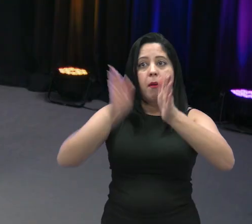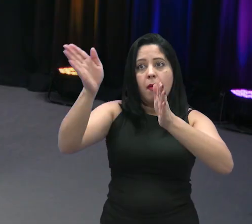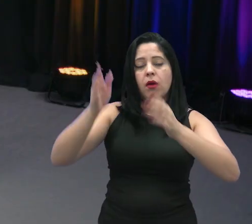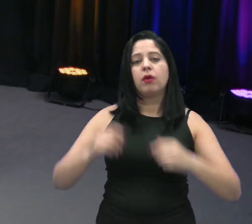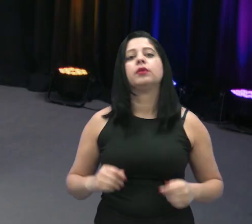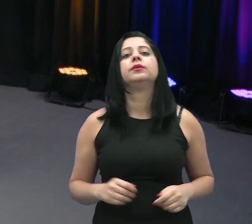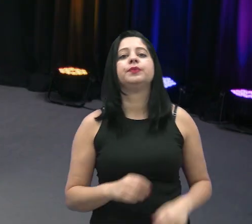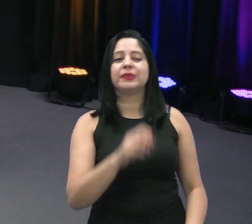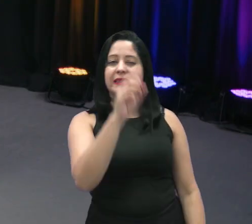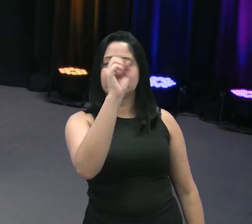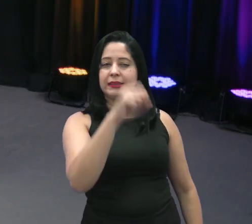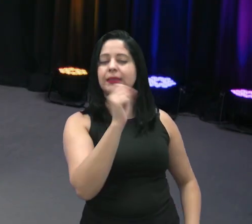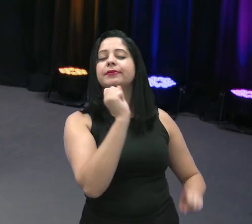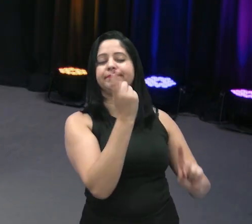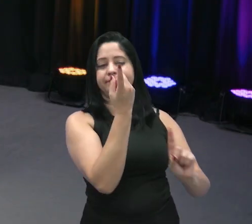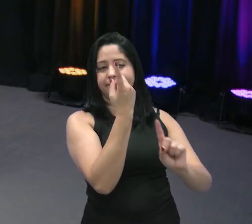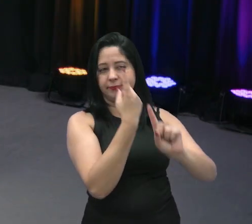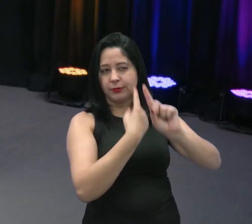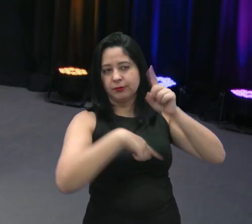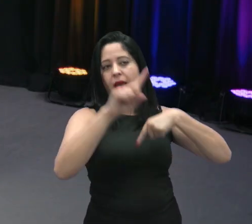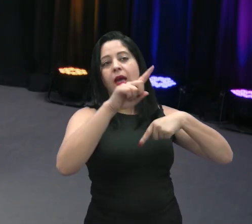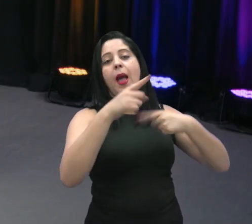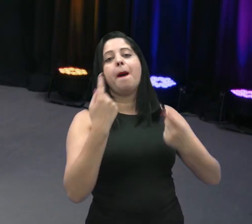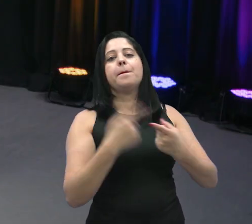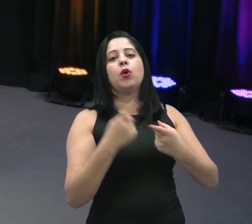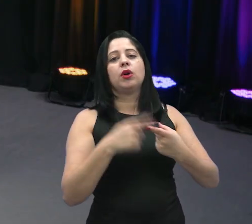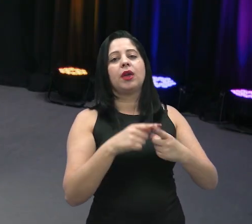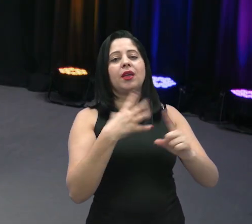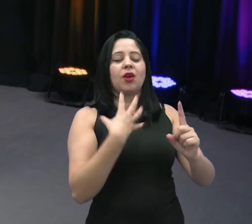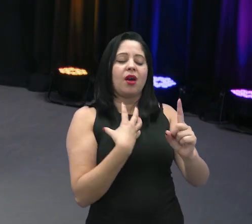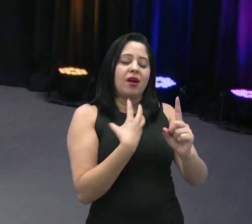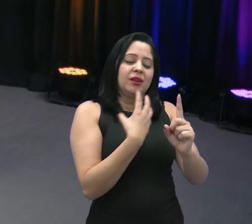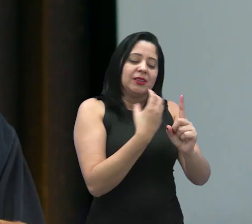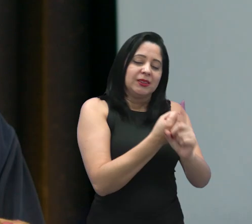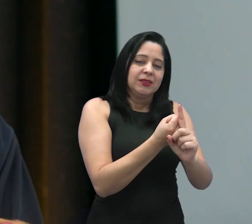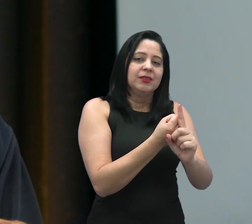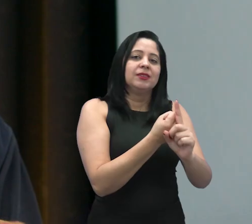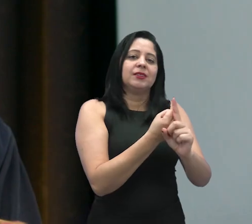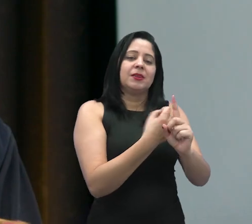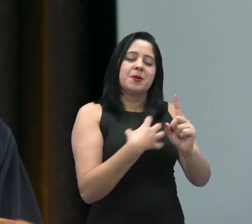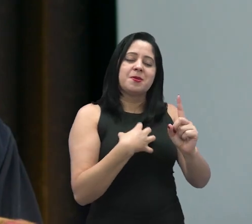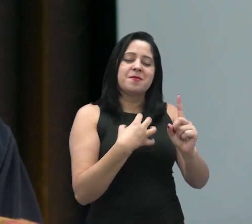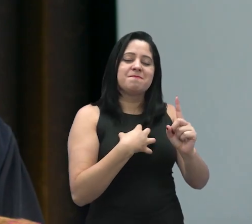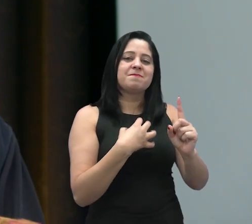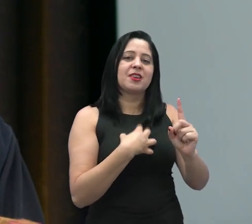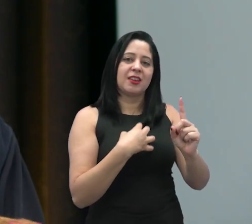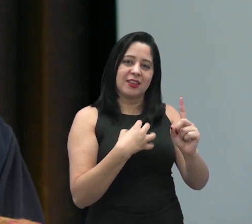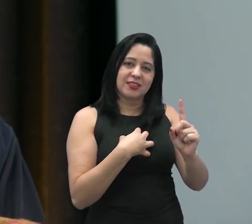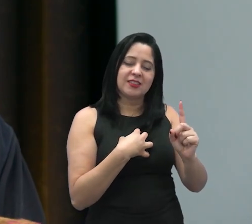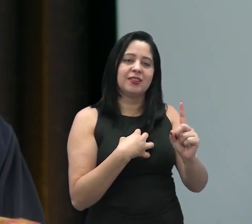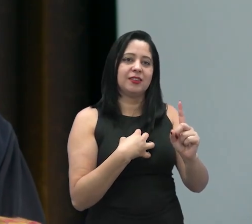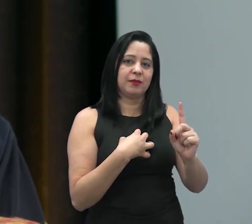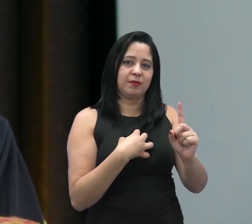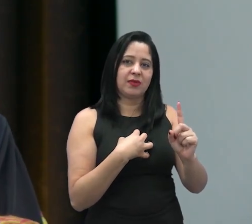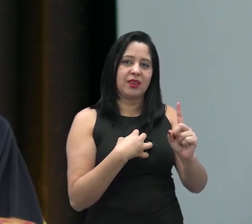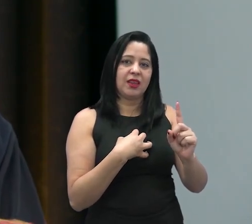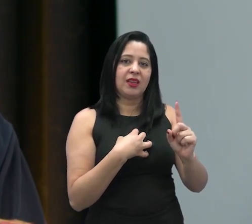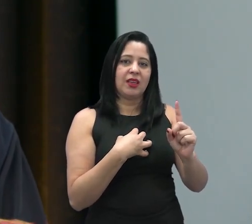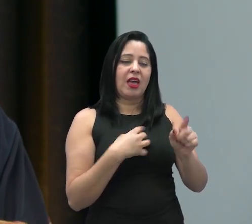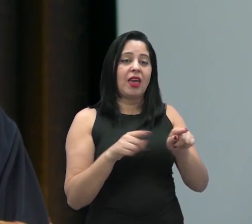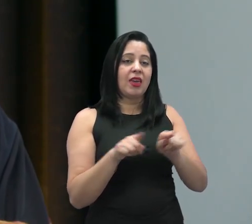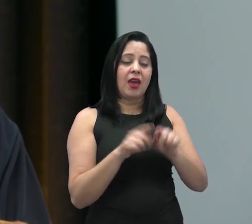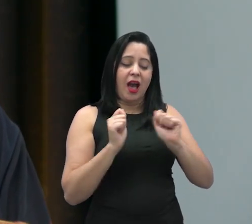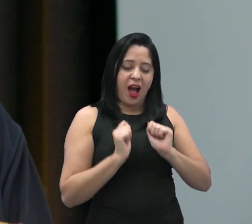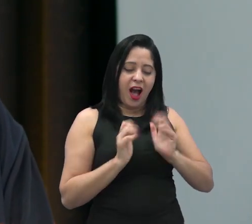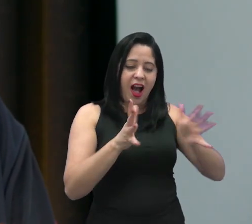assim, a gente traduziria sucesso, talvez por inspiração e talvez por uma